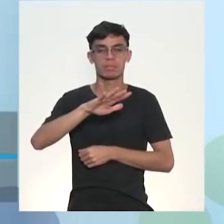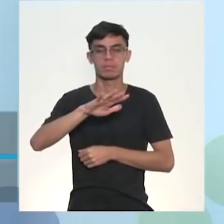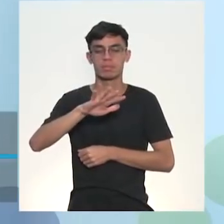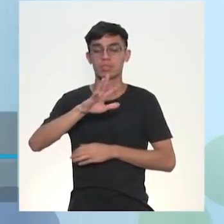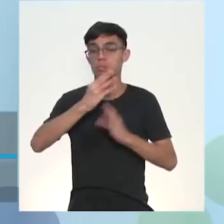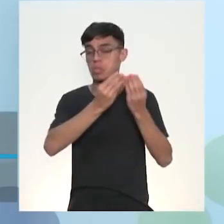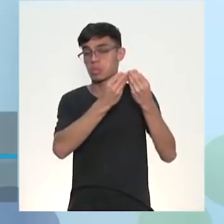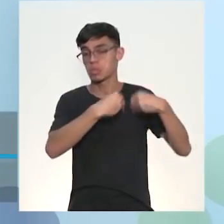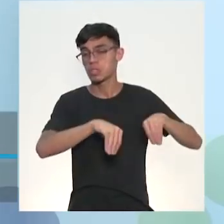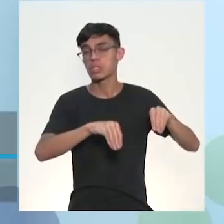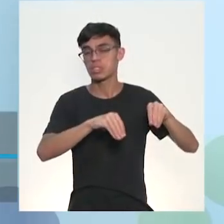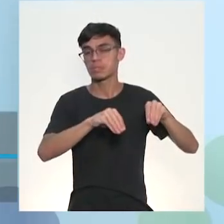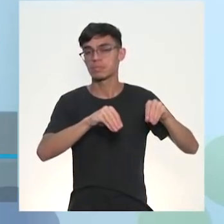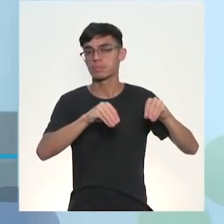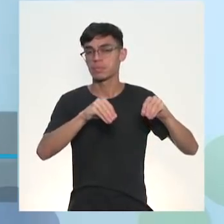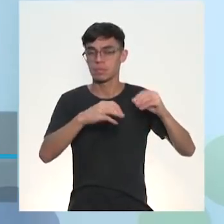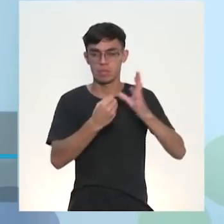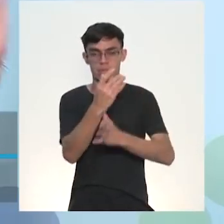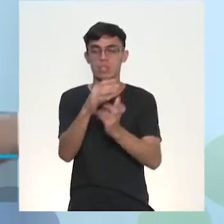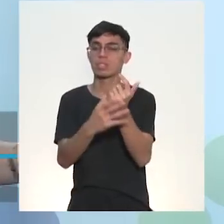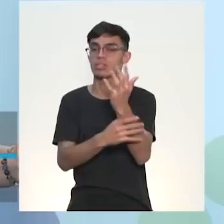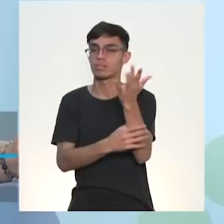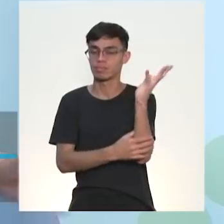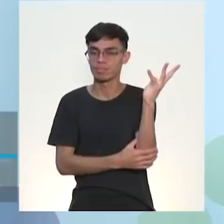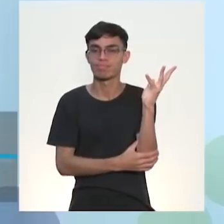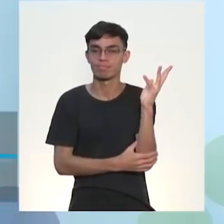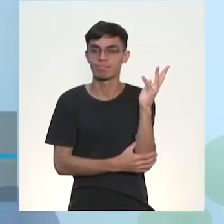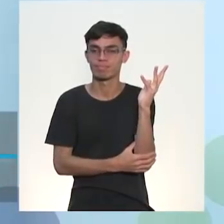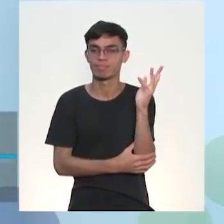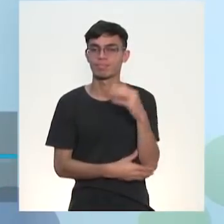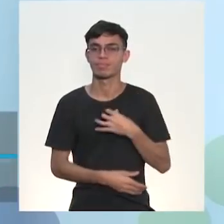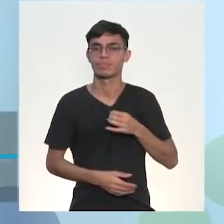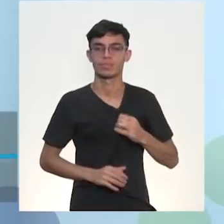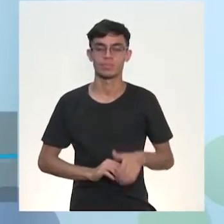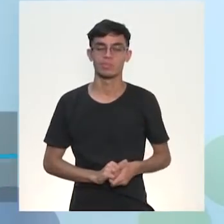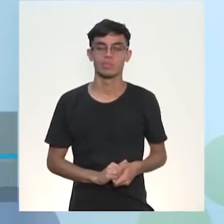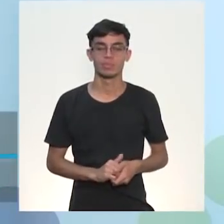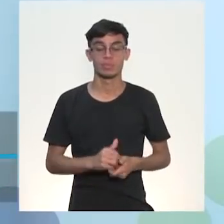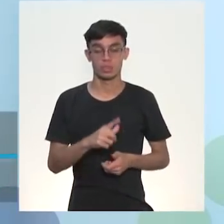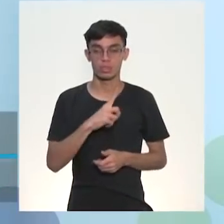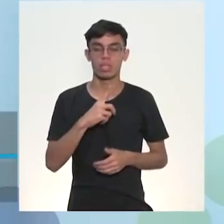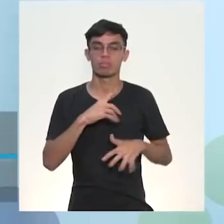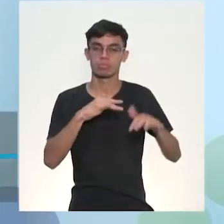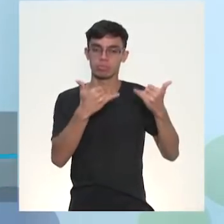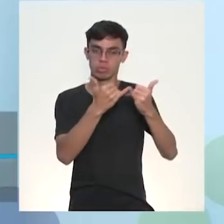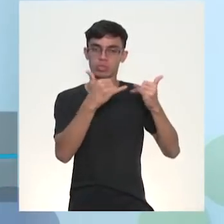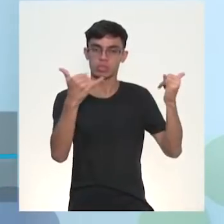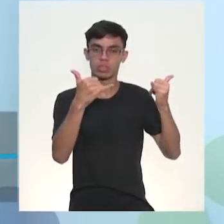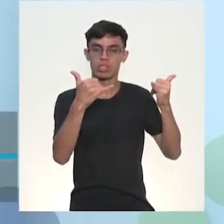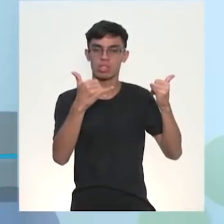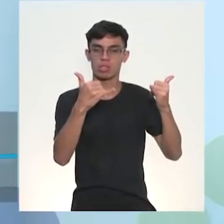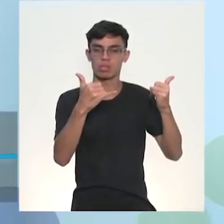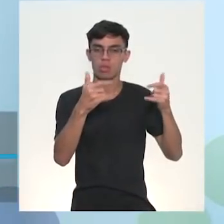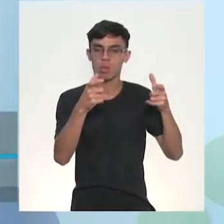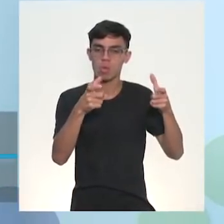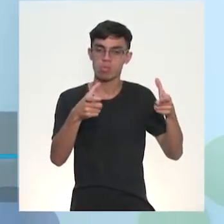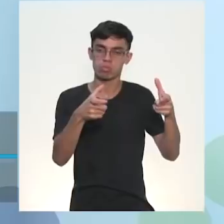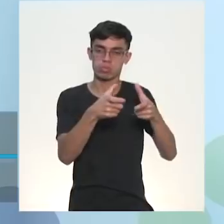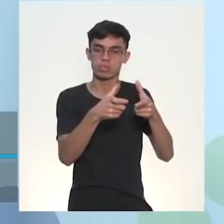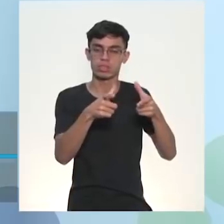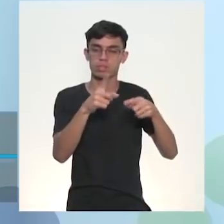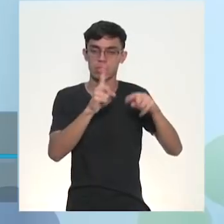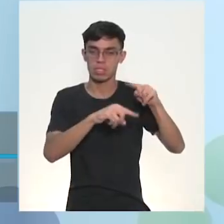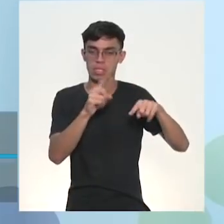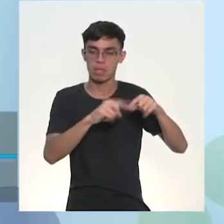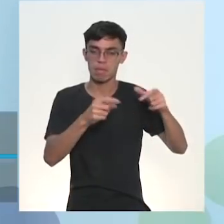estufa. Então, sobre a eficiência energética, eu tenho que pensar isso. Ela gera energia, ela ocupa menos espaço, tem mais